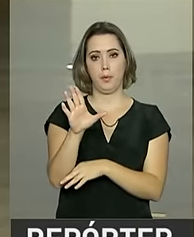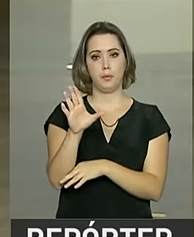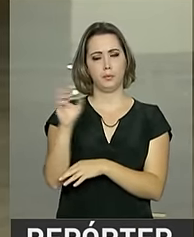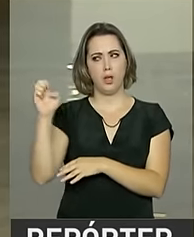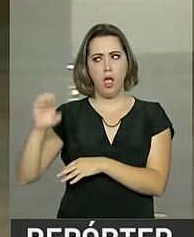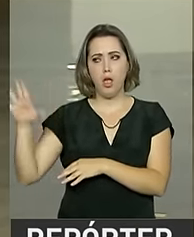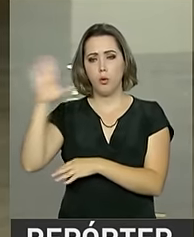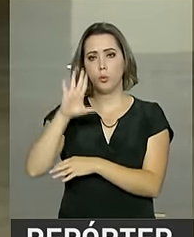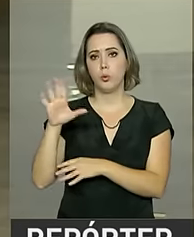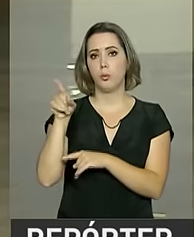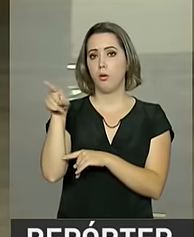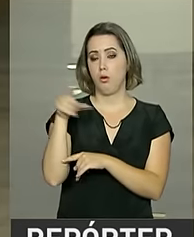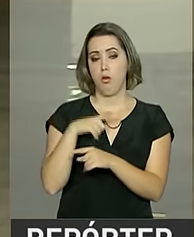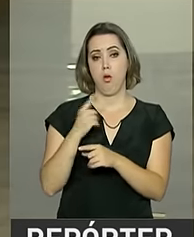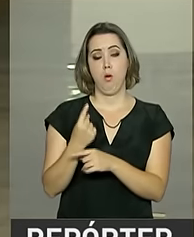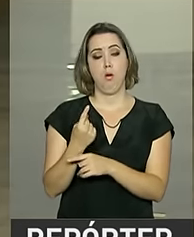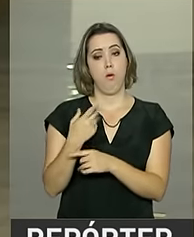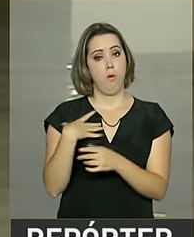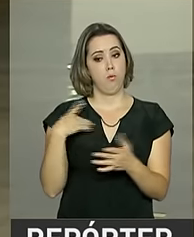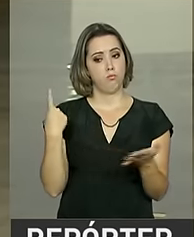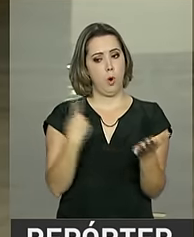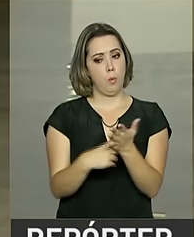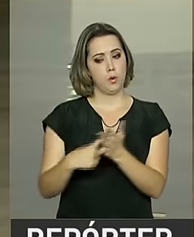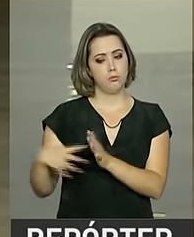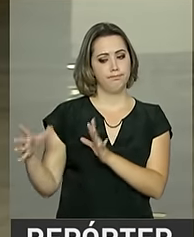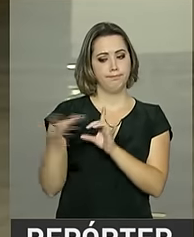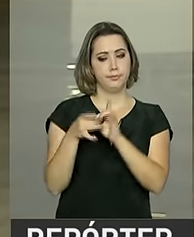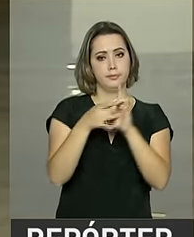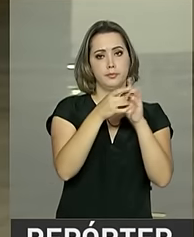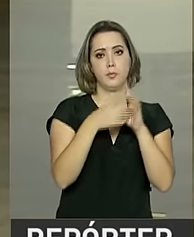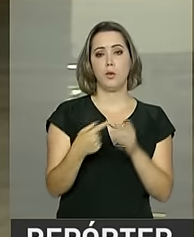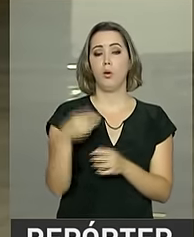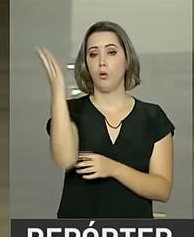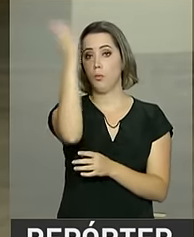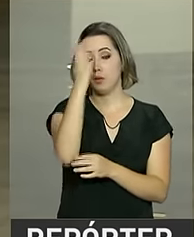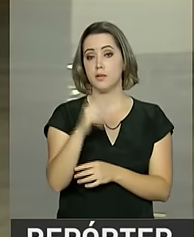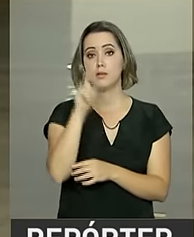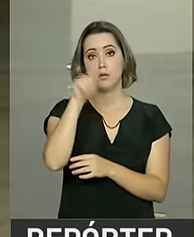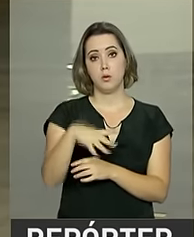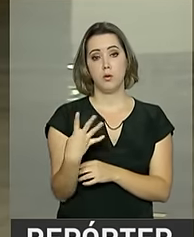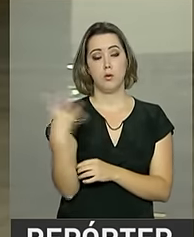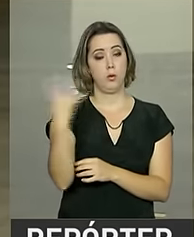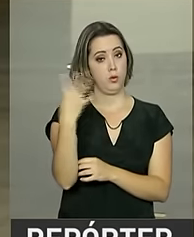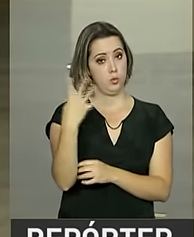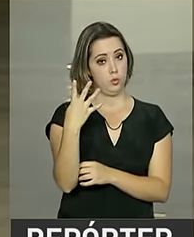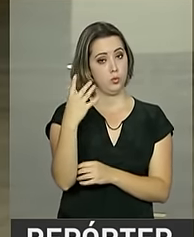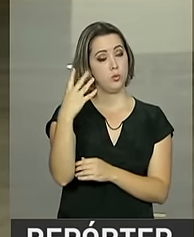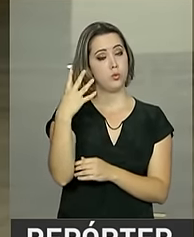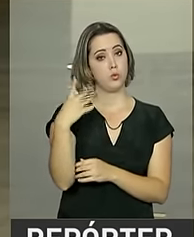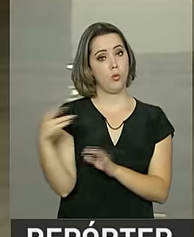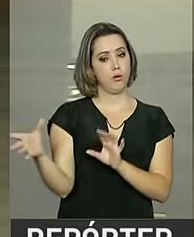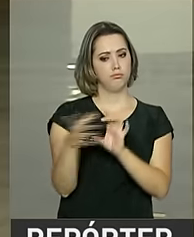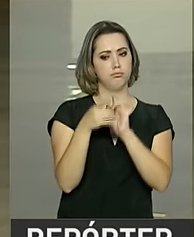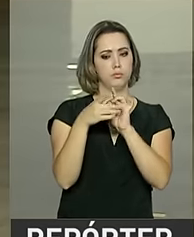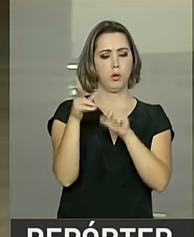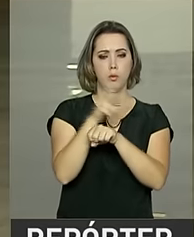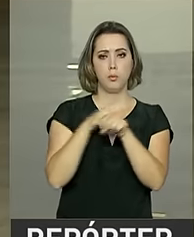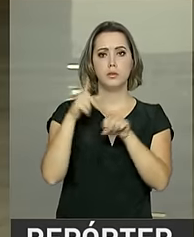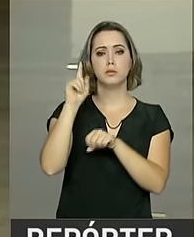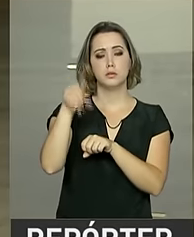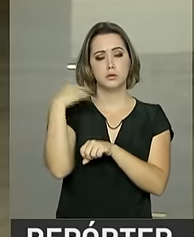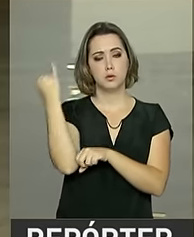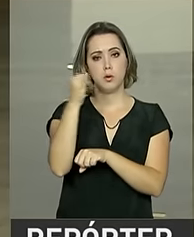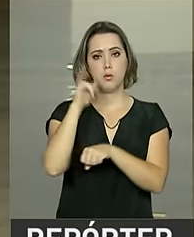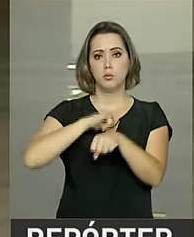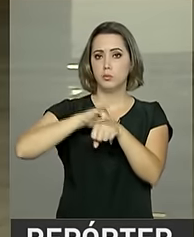Associação o Brasil é um dos quatro parceiros estratégicos para a colaboração conjunta no desenvolvimento